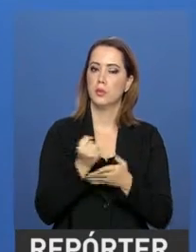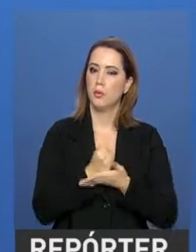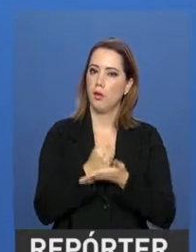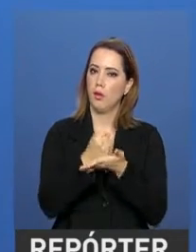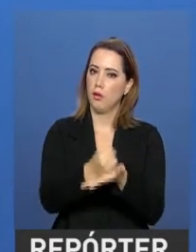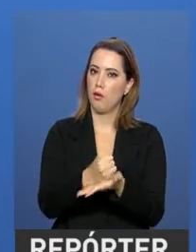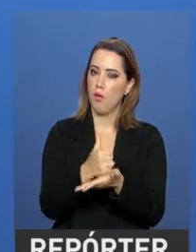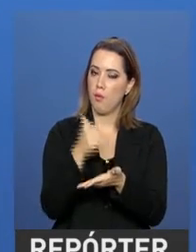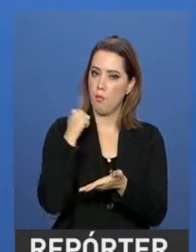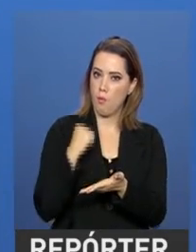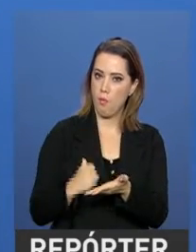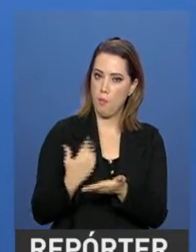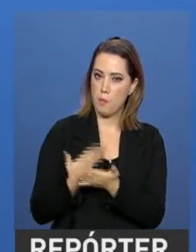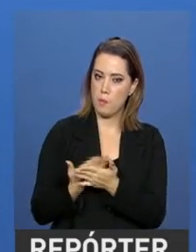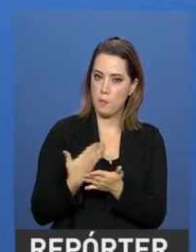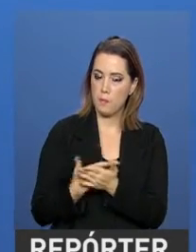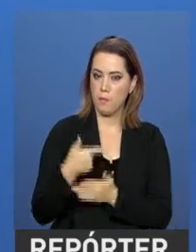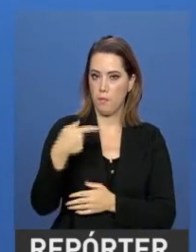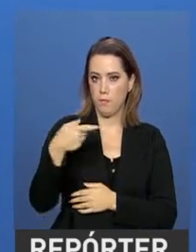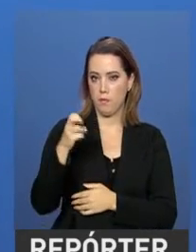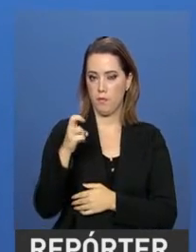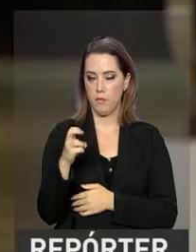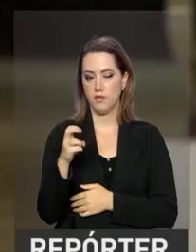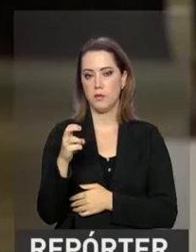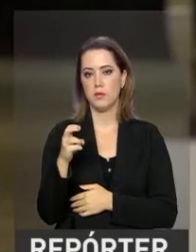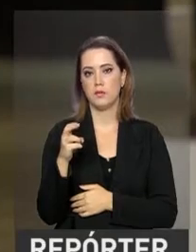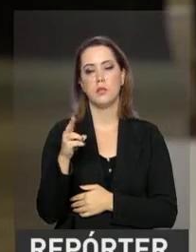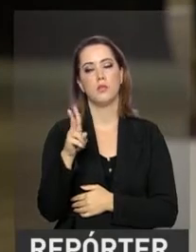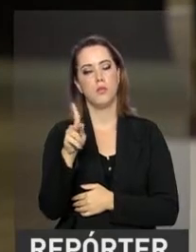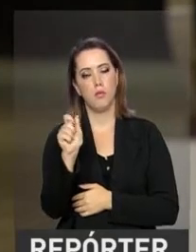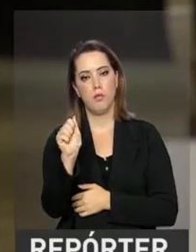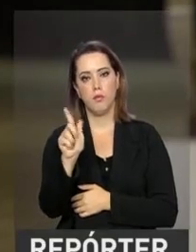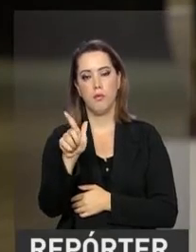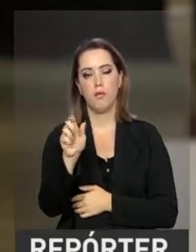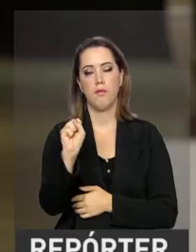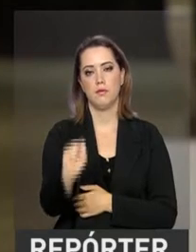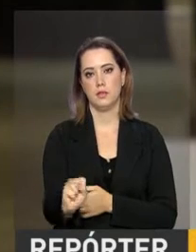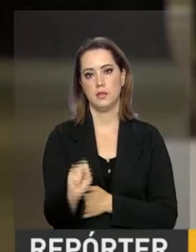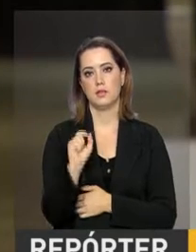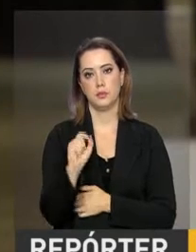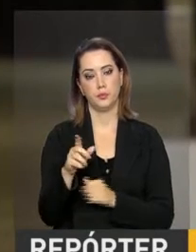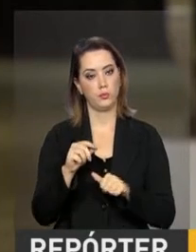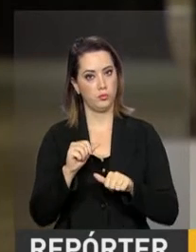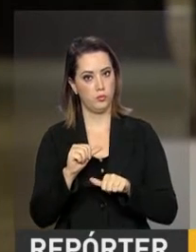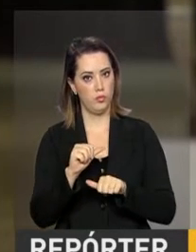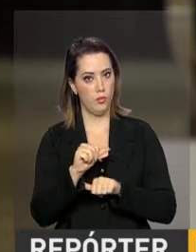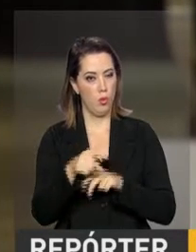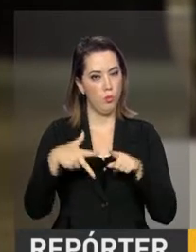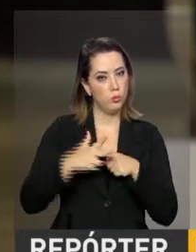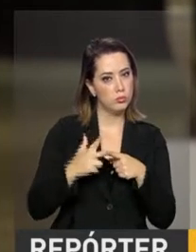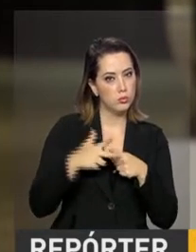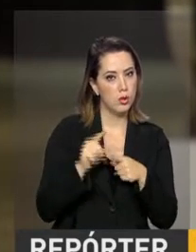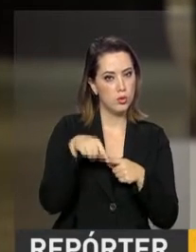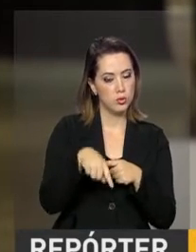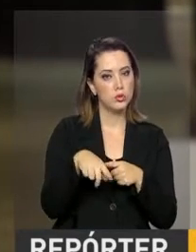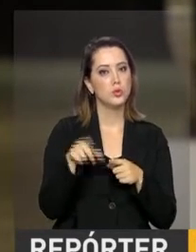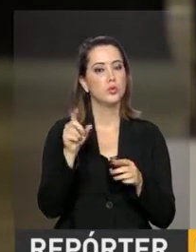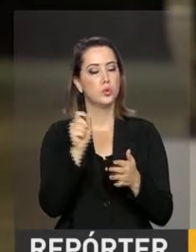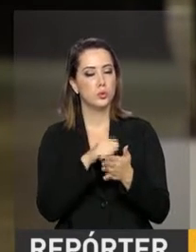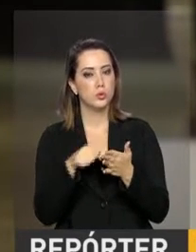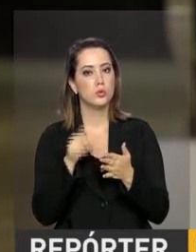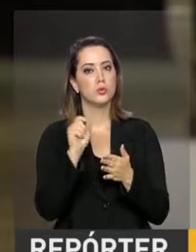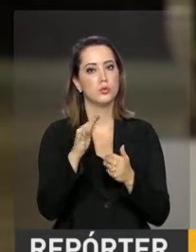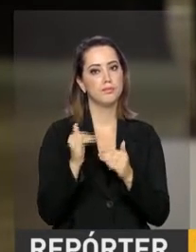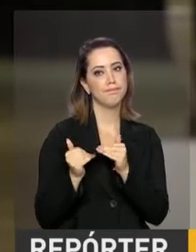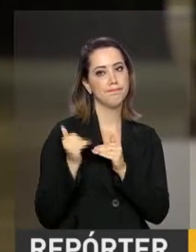dessas 75 mil vagas a principal mudança nas regras do fies para este segundo semestre é a elevação